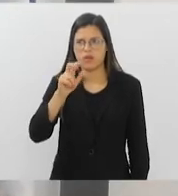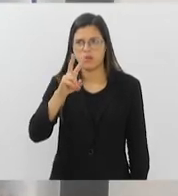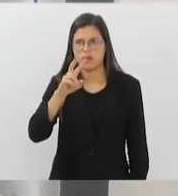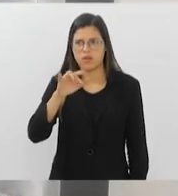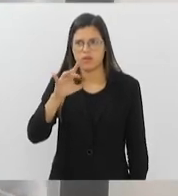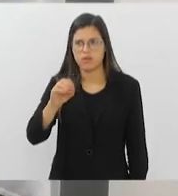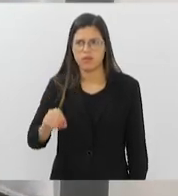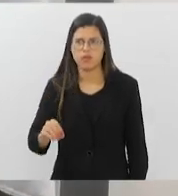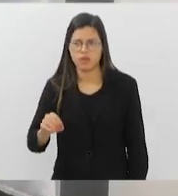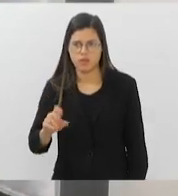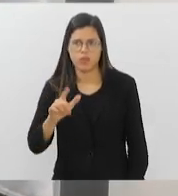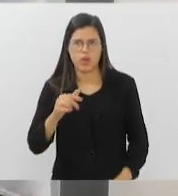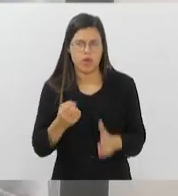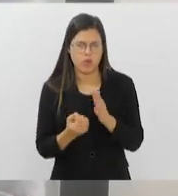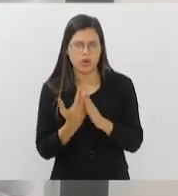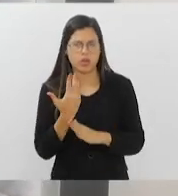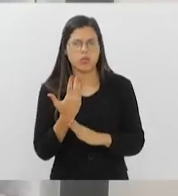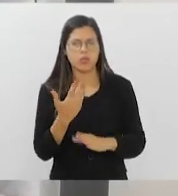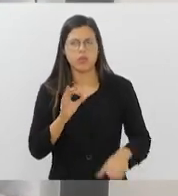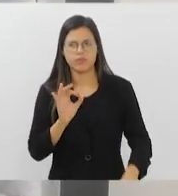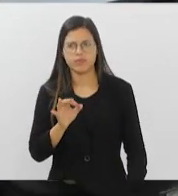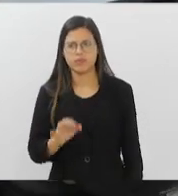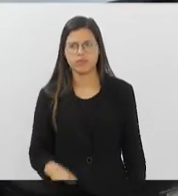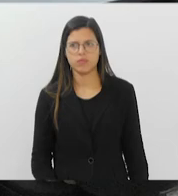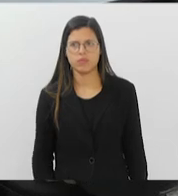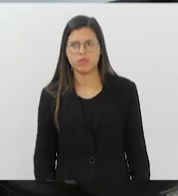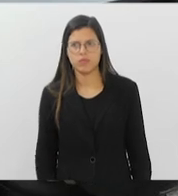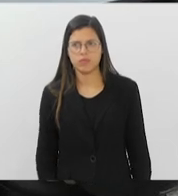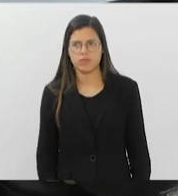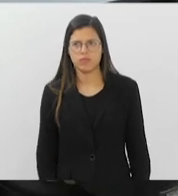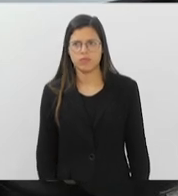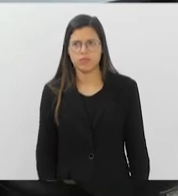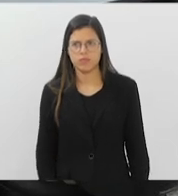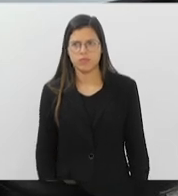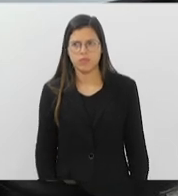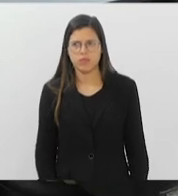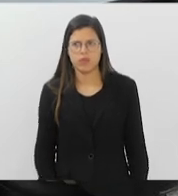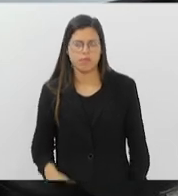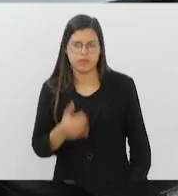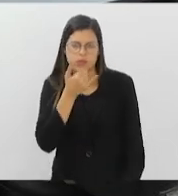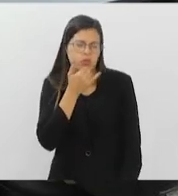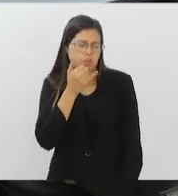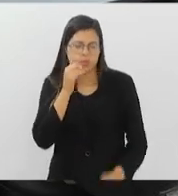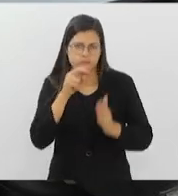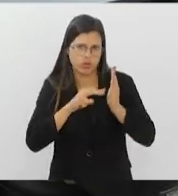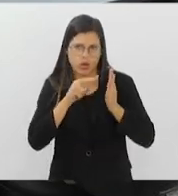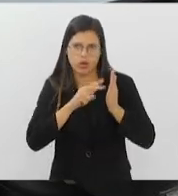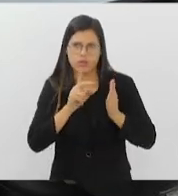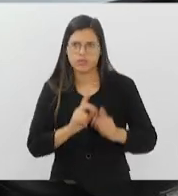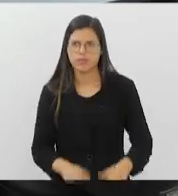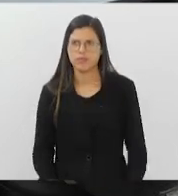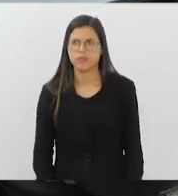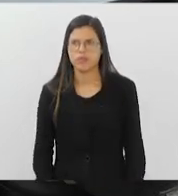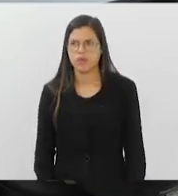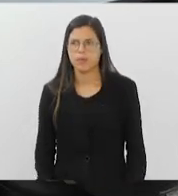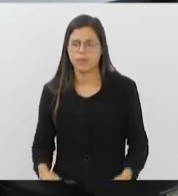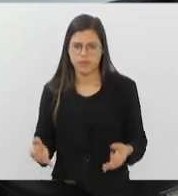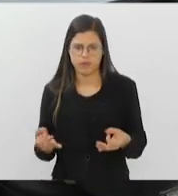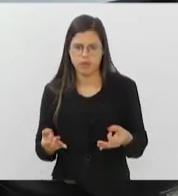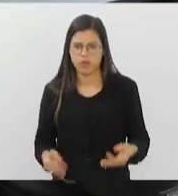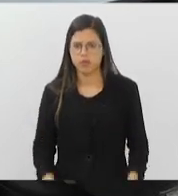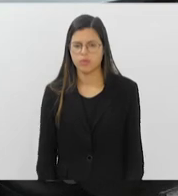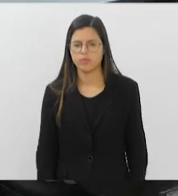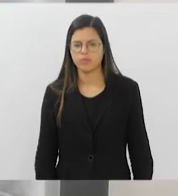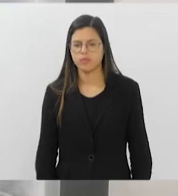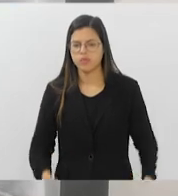projeto cita a lei. Tá. Ela está vinculando no parágrafo. Desculpa, eu não tinha lido. O artigo 1º. É, tá bom assim. Perfeito.